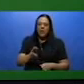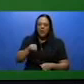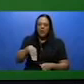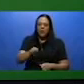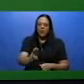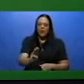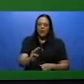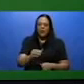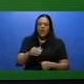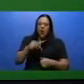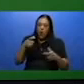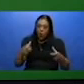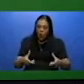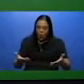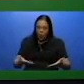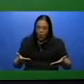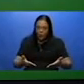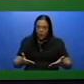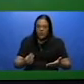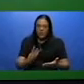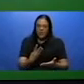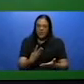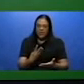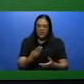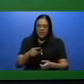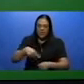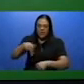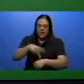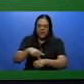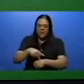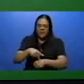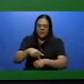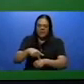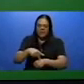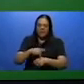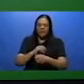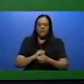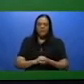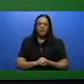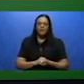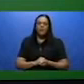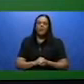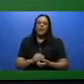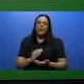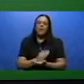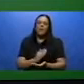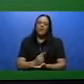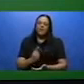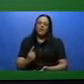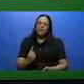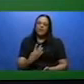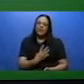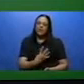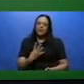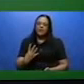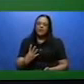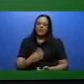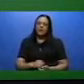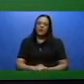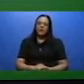nesses países. Olha lá. Na página 144, mais uma